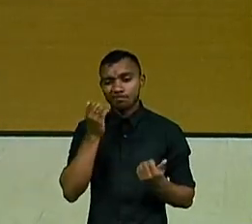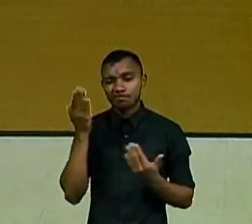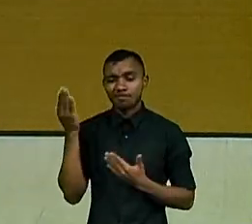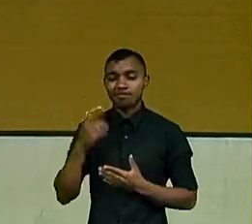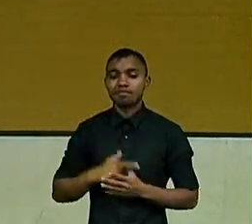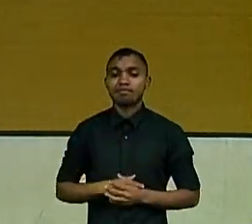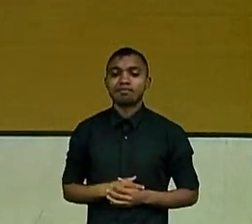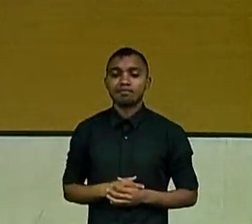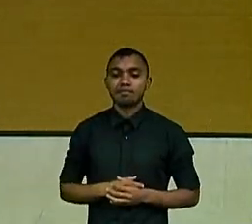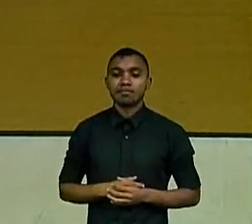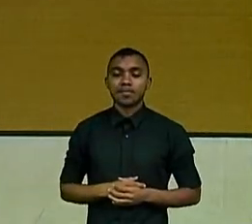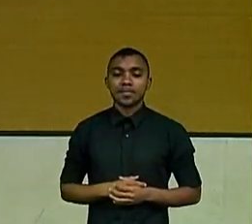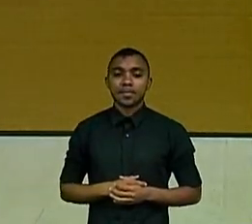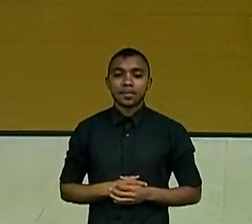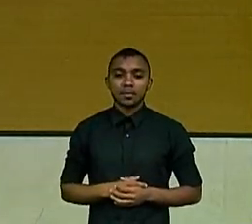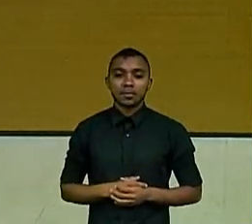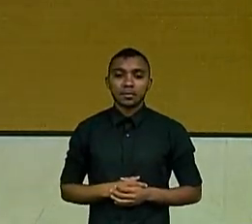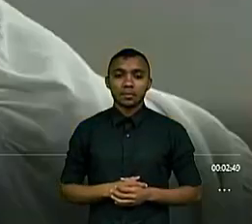Carol